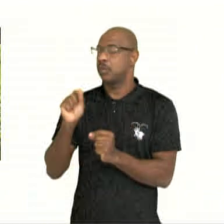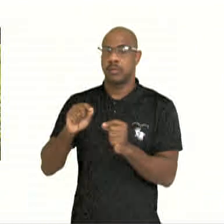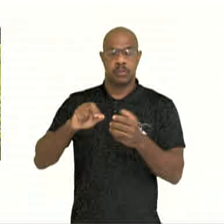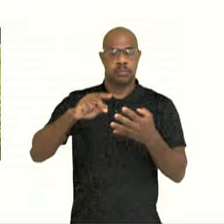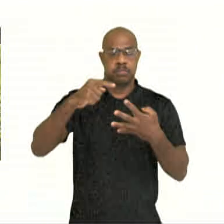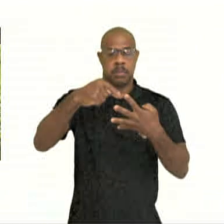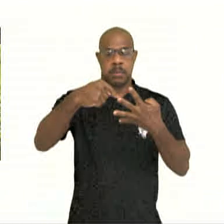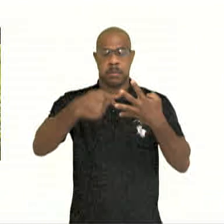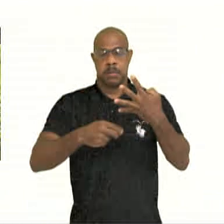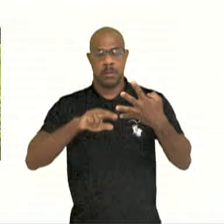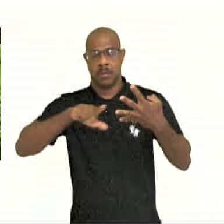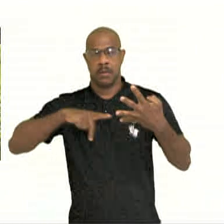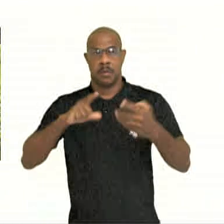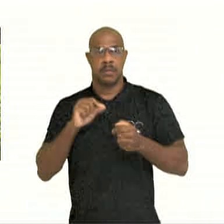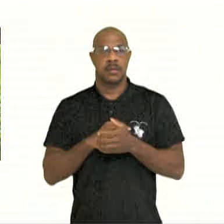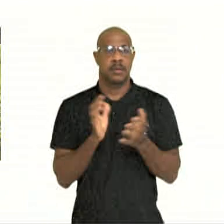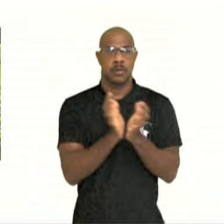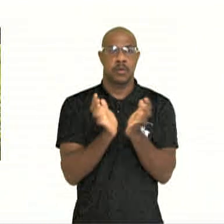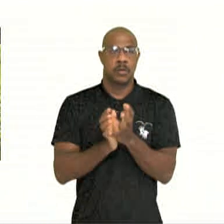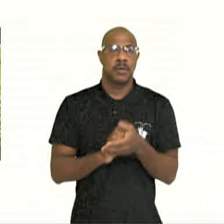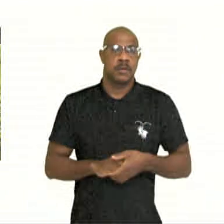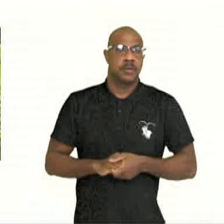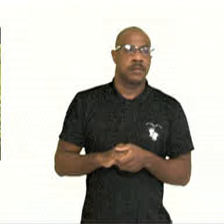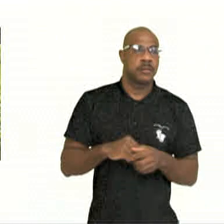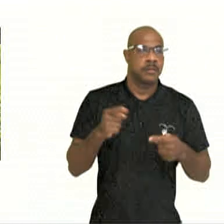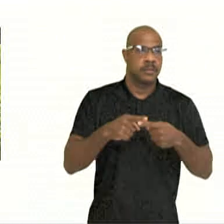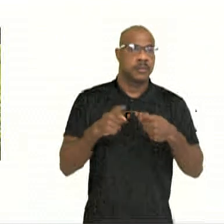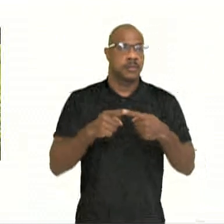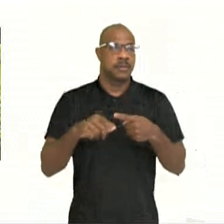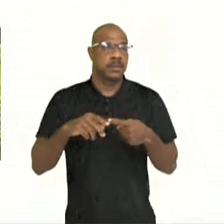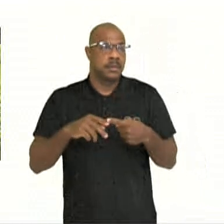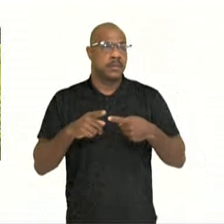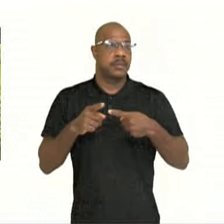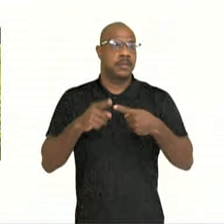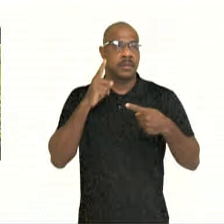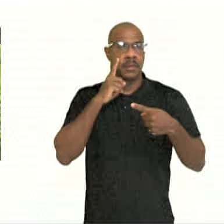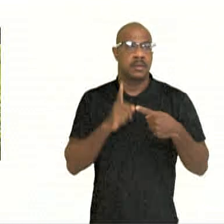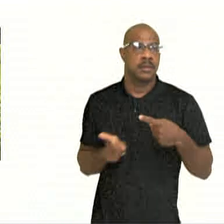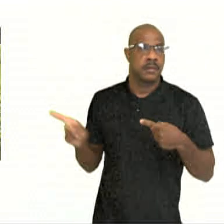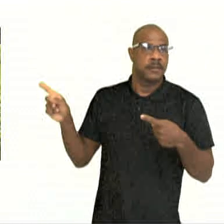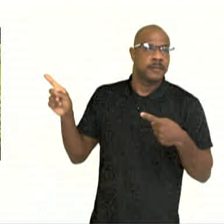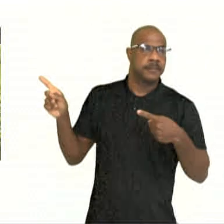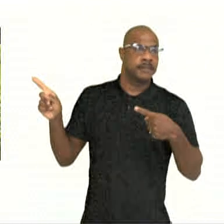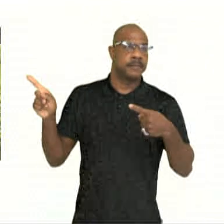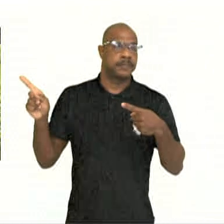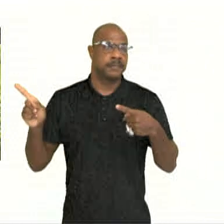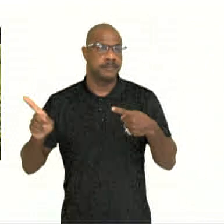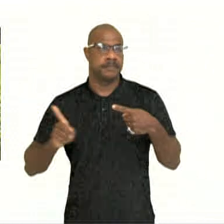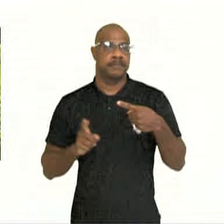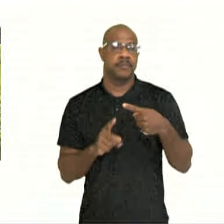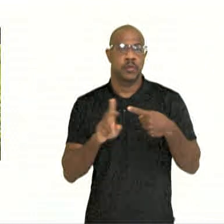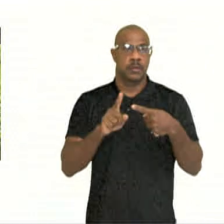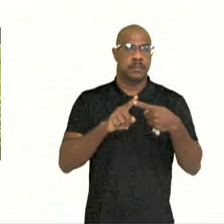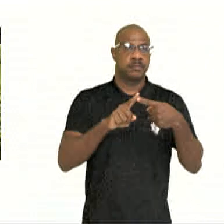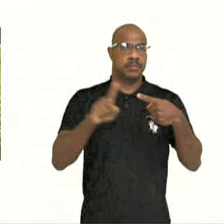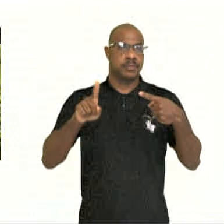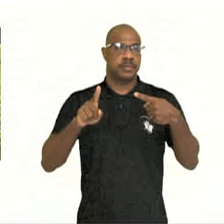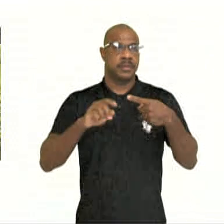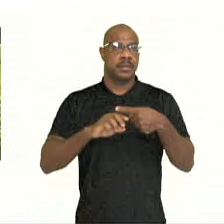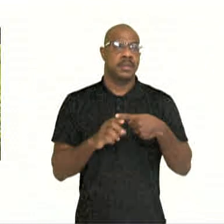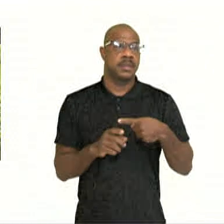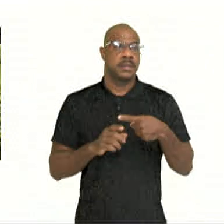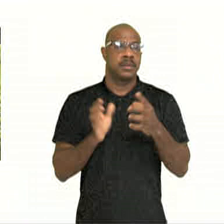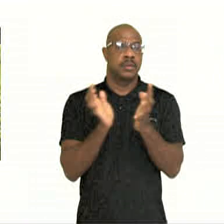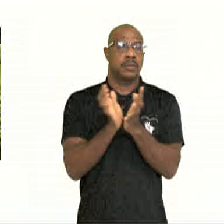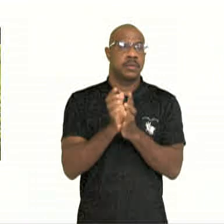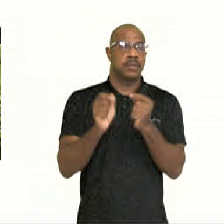chamada então de traqueófitas, porque elas possuem esses vasos condutores, porém é sem sementes. Dentro, então,